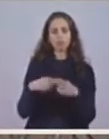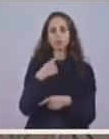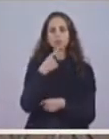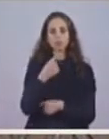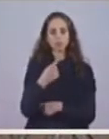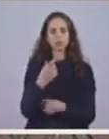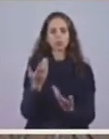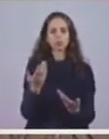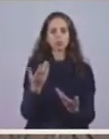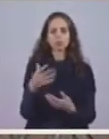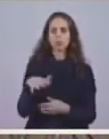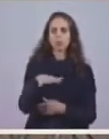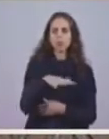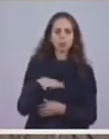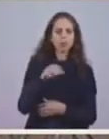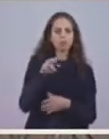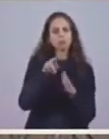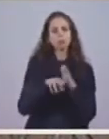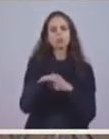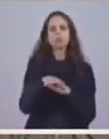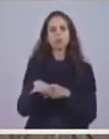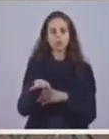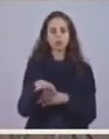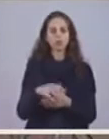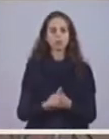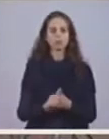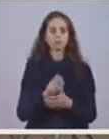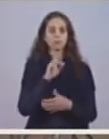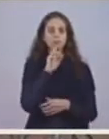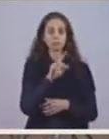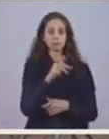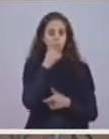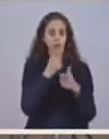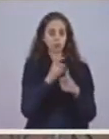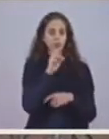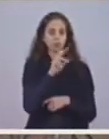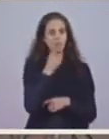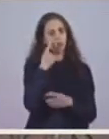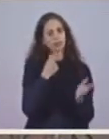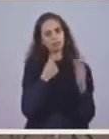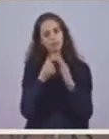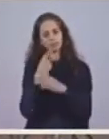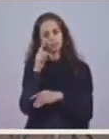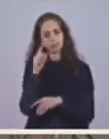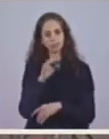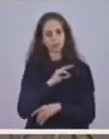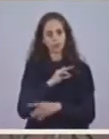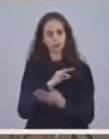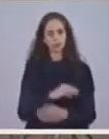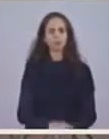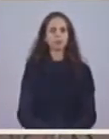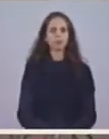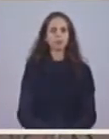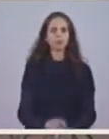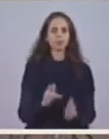perguntou: Onde o pusestes? Responderam-lhe: Vem ver, Senhor. E